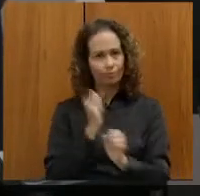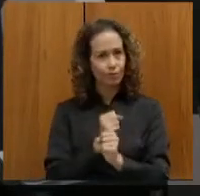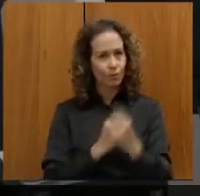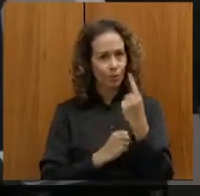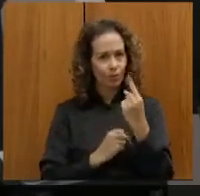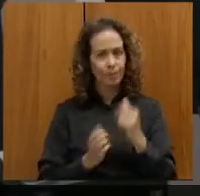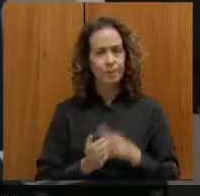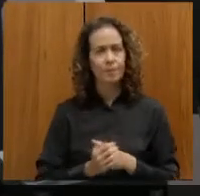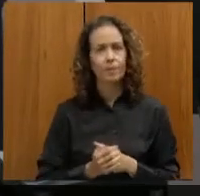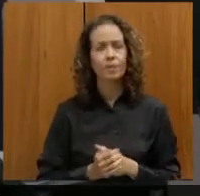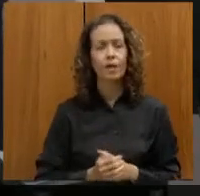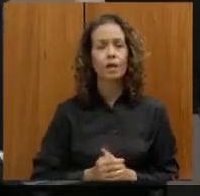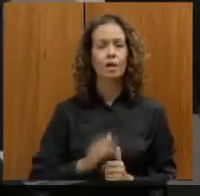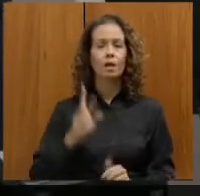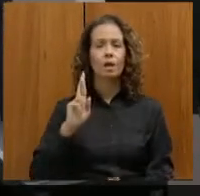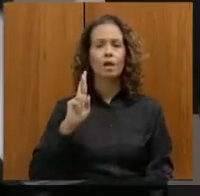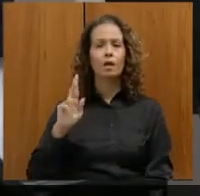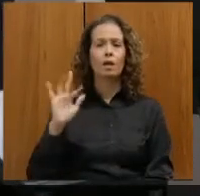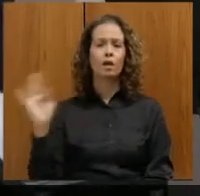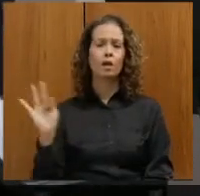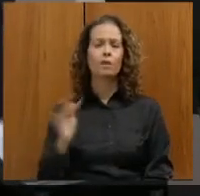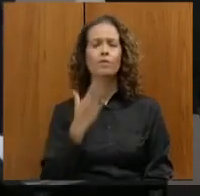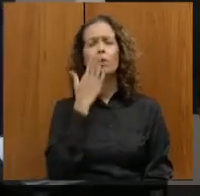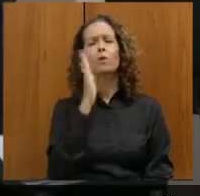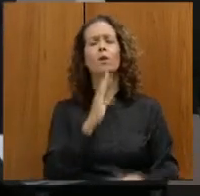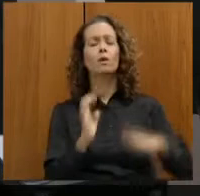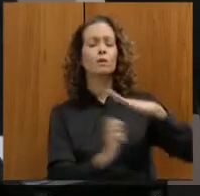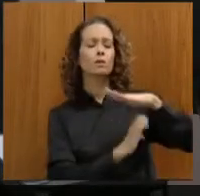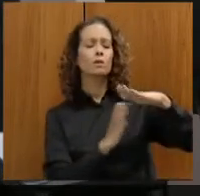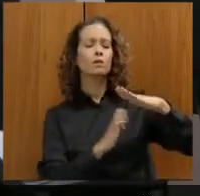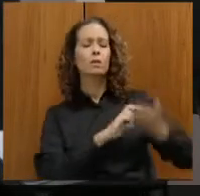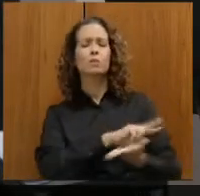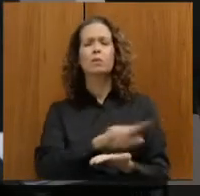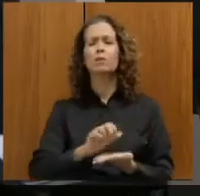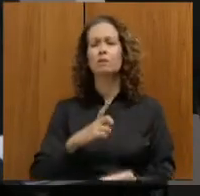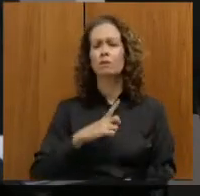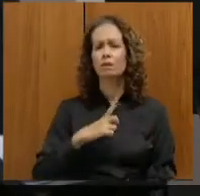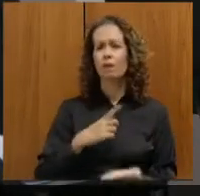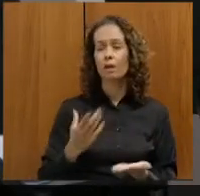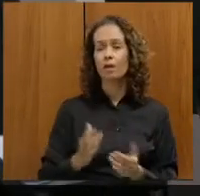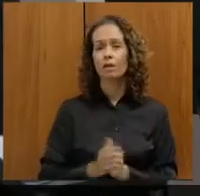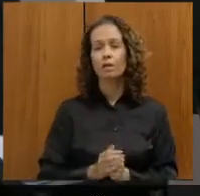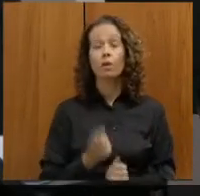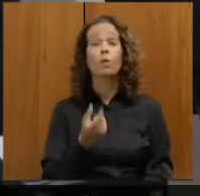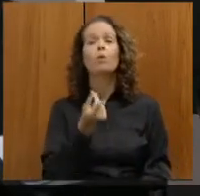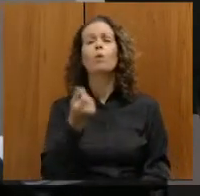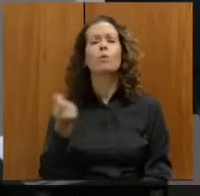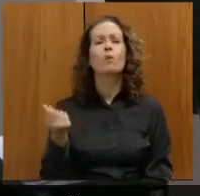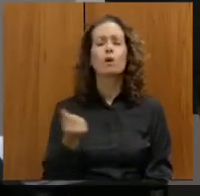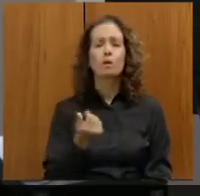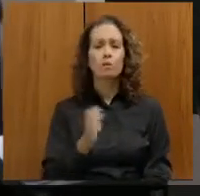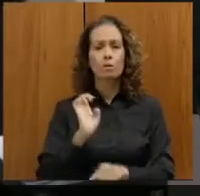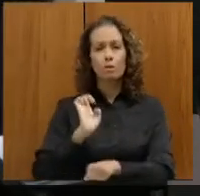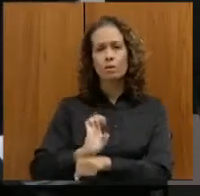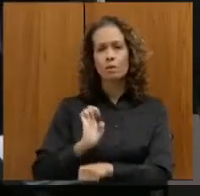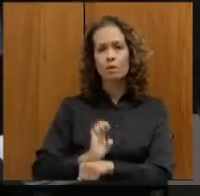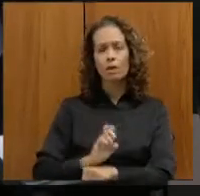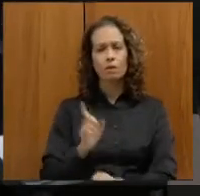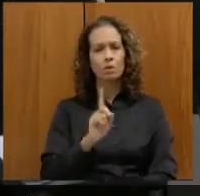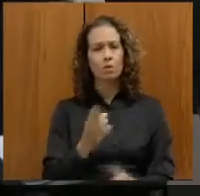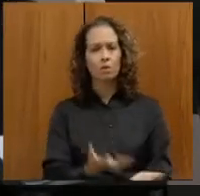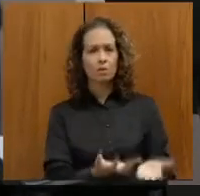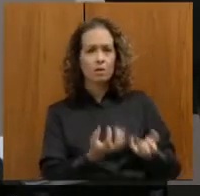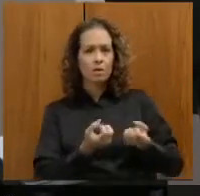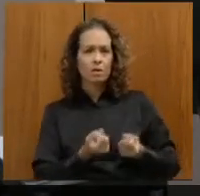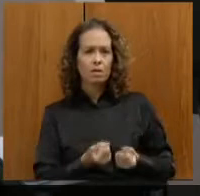que possuem regime especial tributário no estado de Minas o quanto que o estado deixa de arrecadar com essas